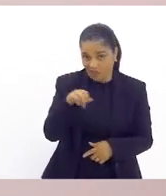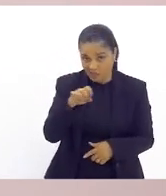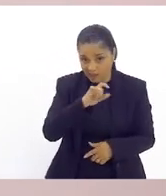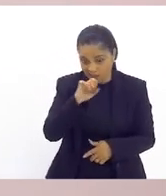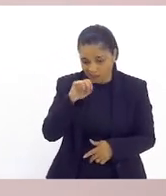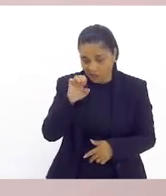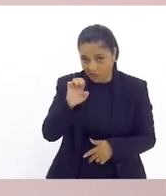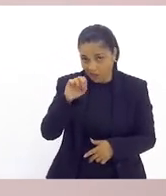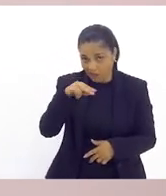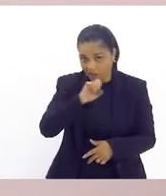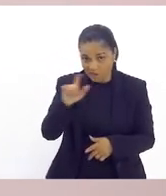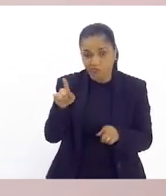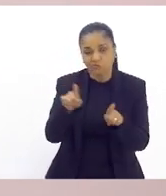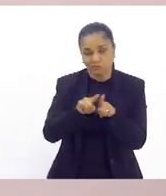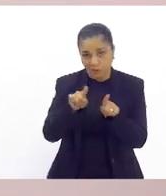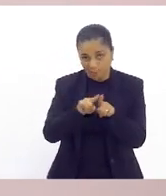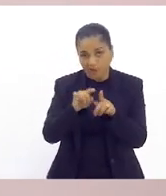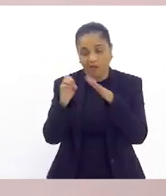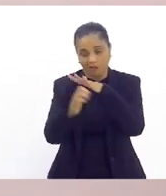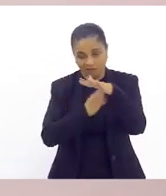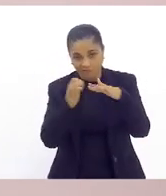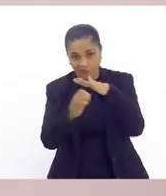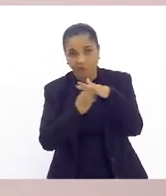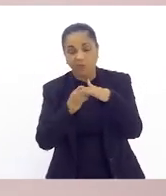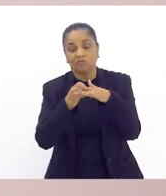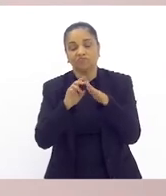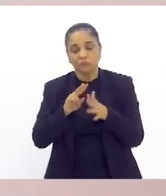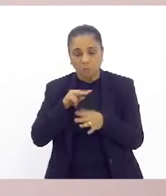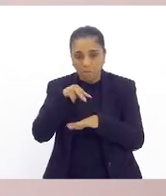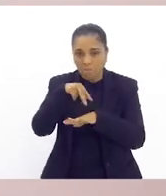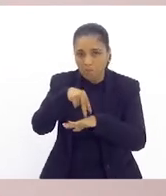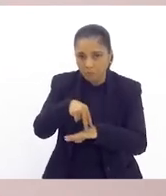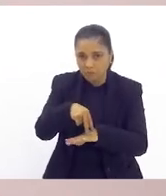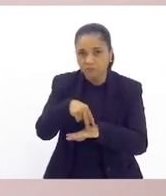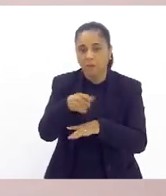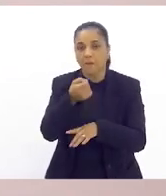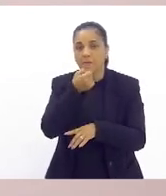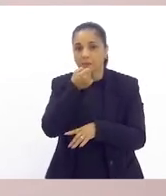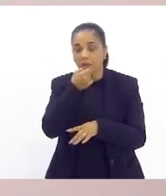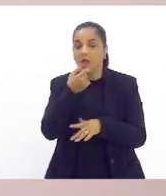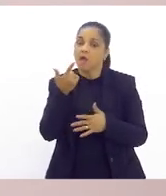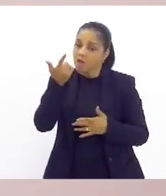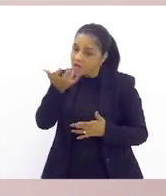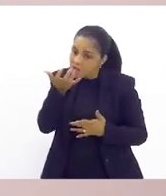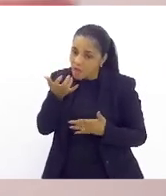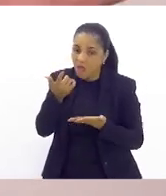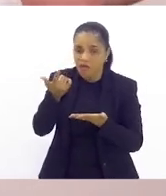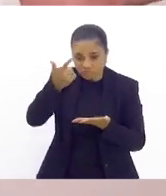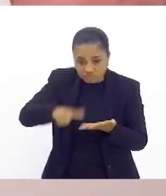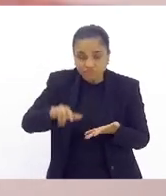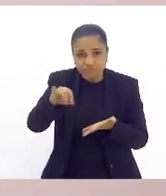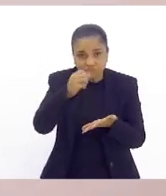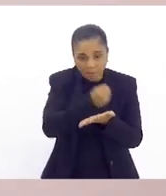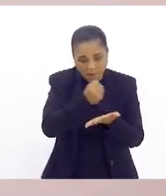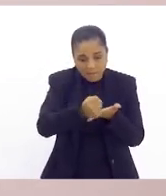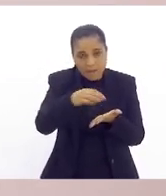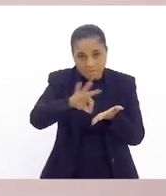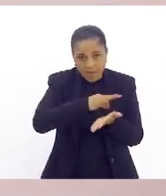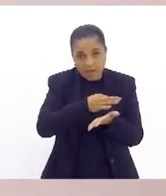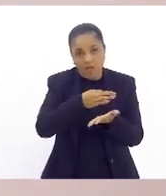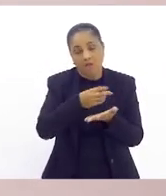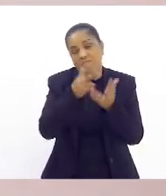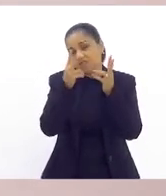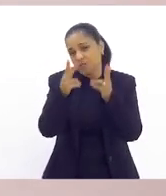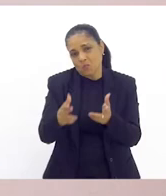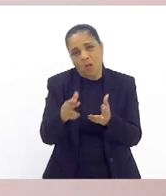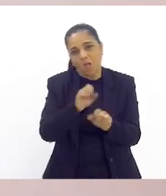Público Federal para falar olha a gente quer renovar mas renovado do jeito que tá é renovar um problema que é o desequilíbrio